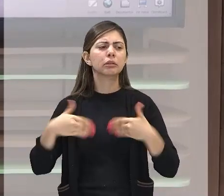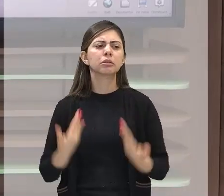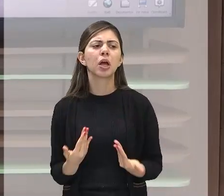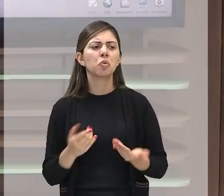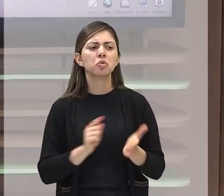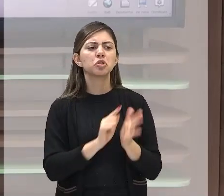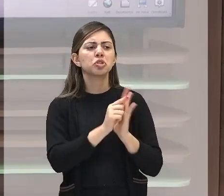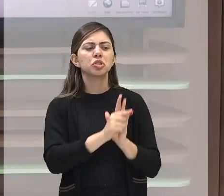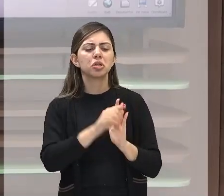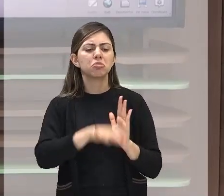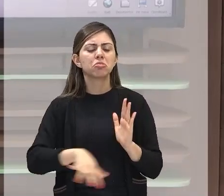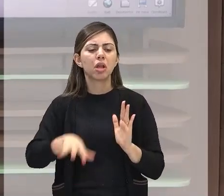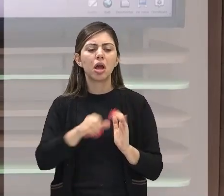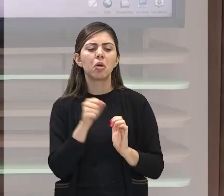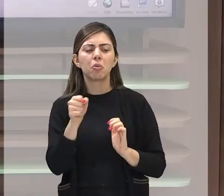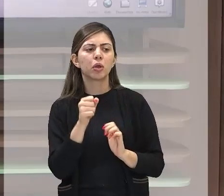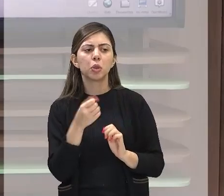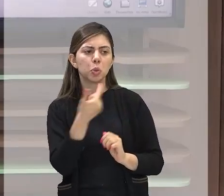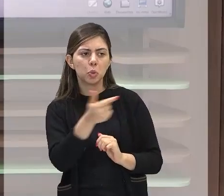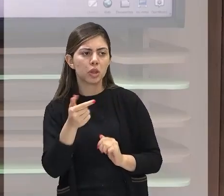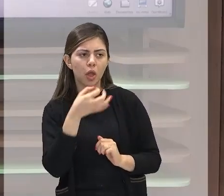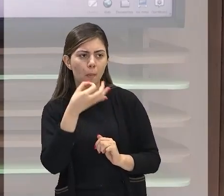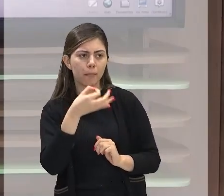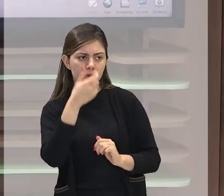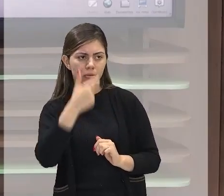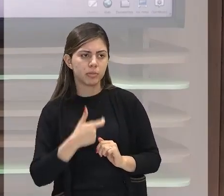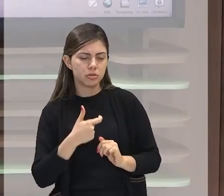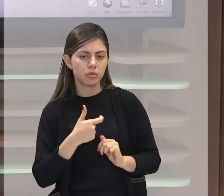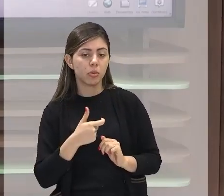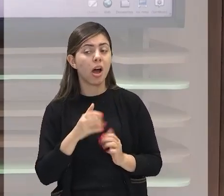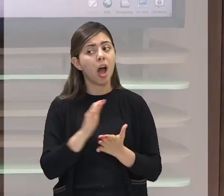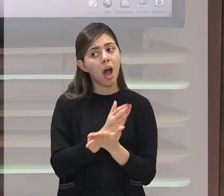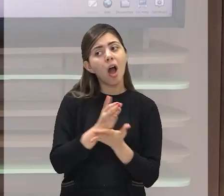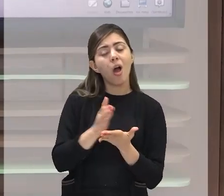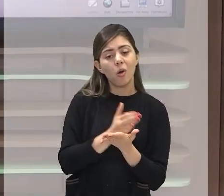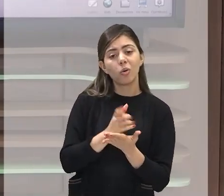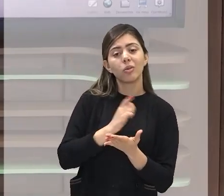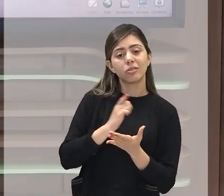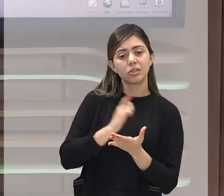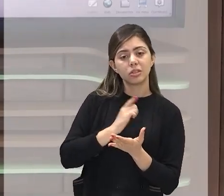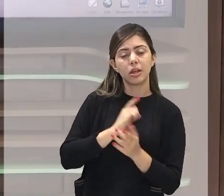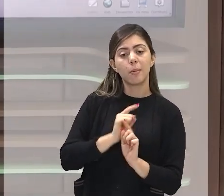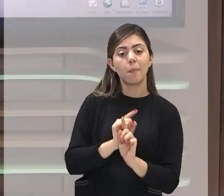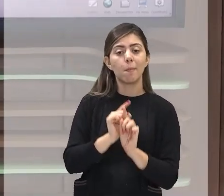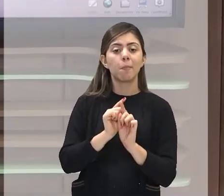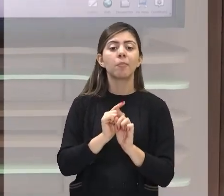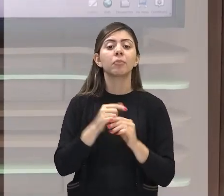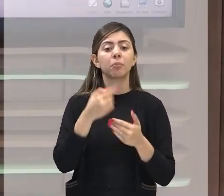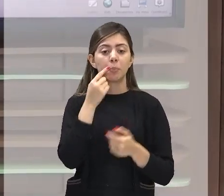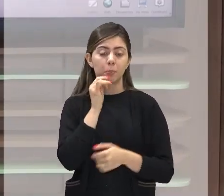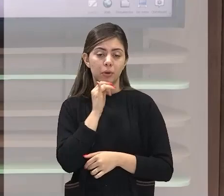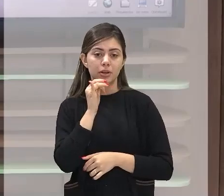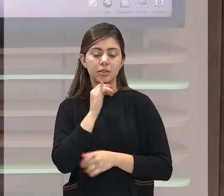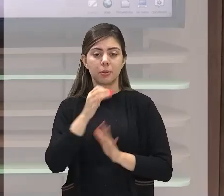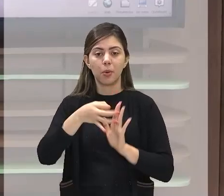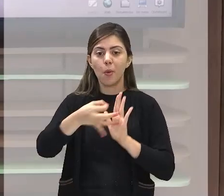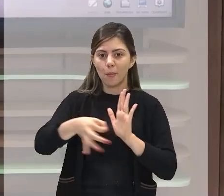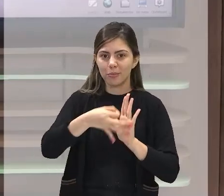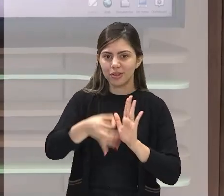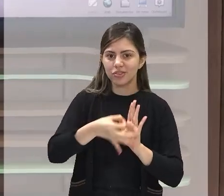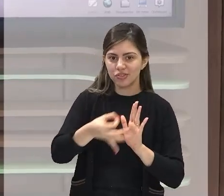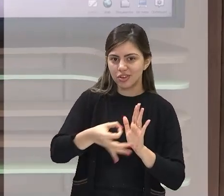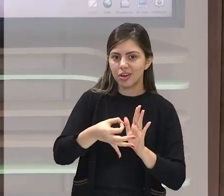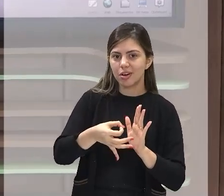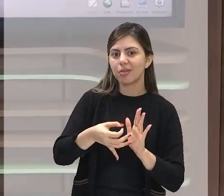gênero jornalístico traz a opinião do autor? Alguns trazem. Nós vimos aí o gênero textual opinativo, né? O editorial,